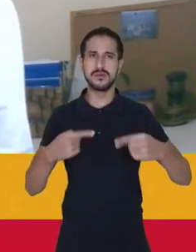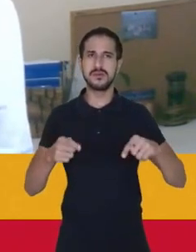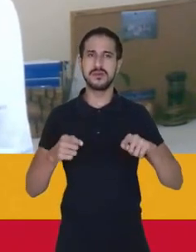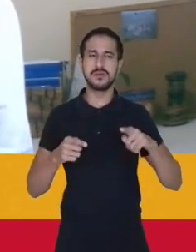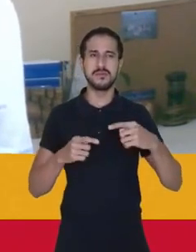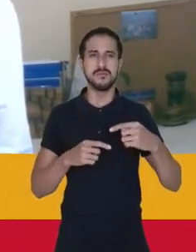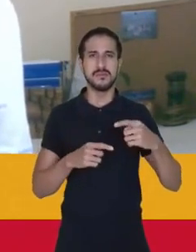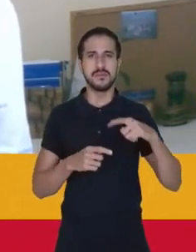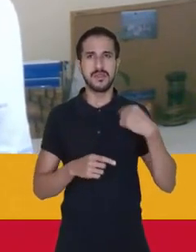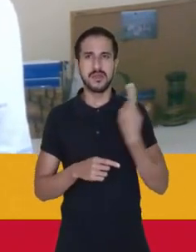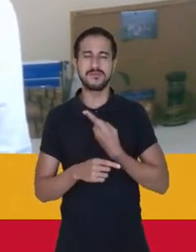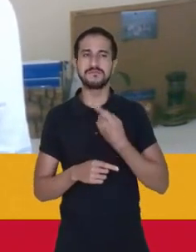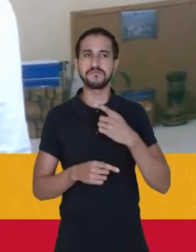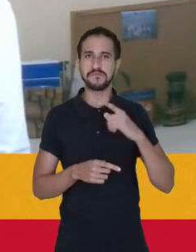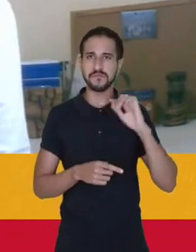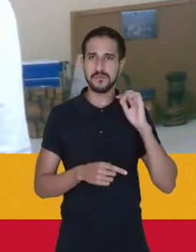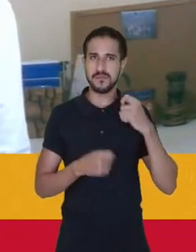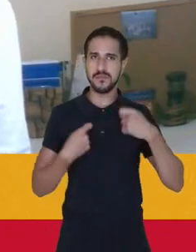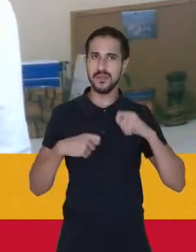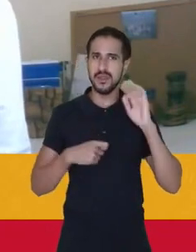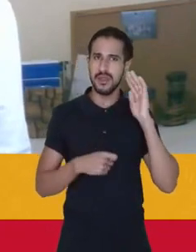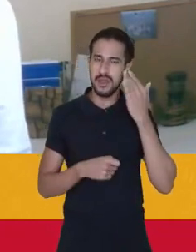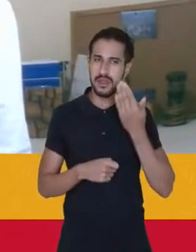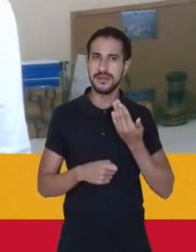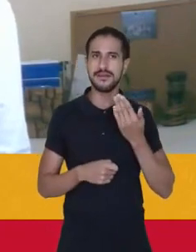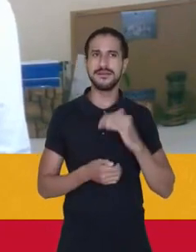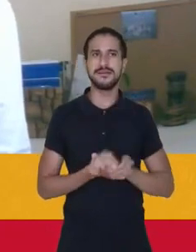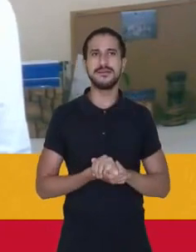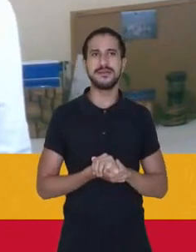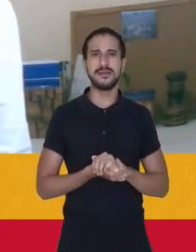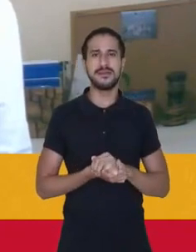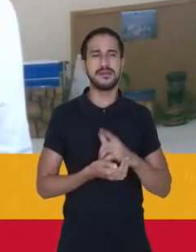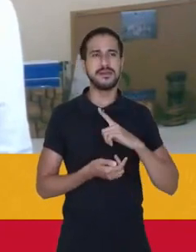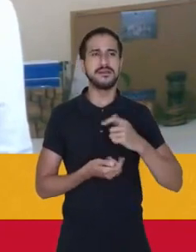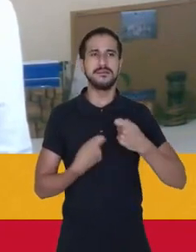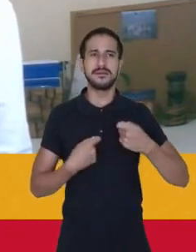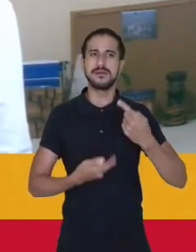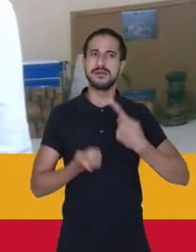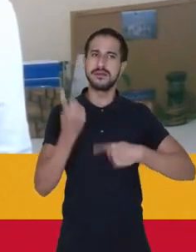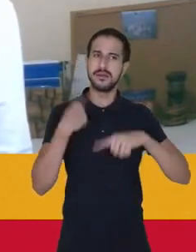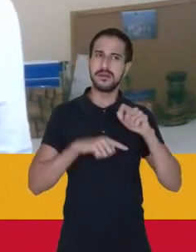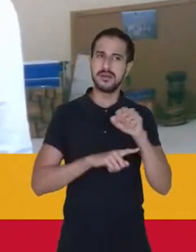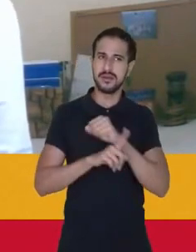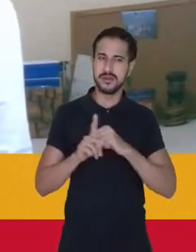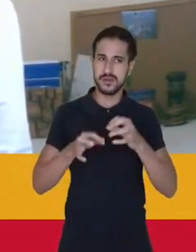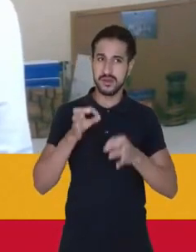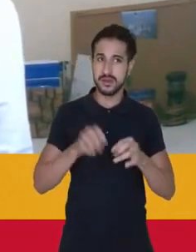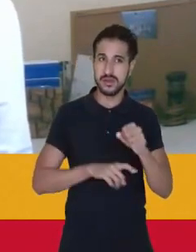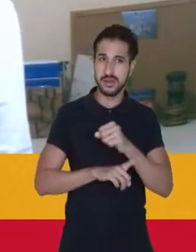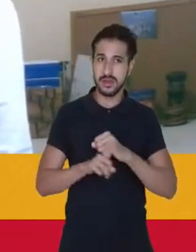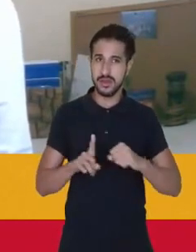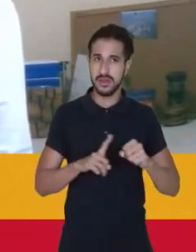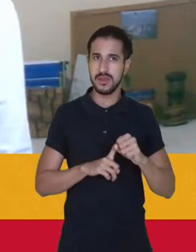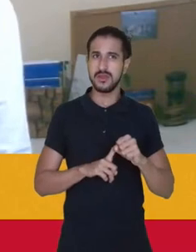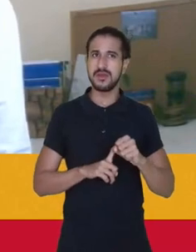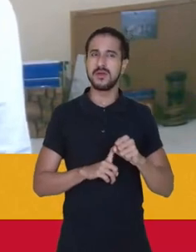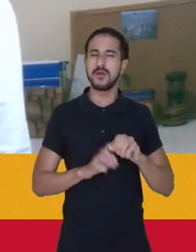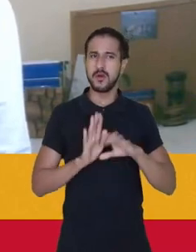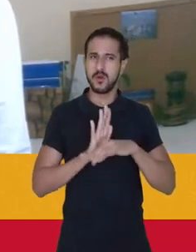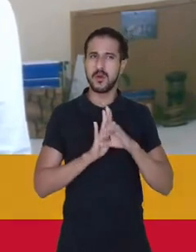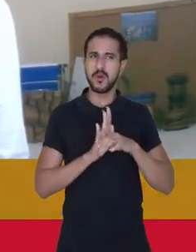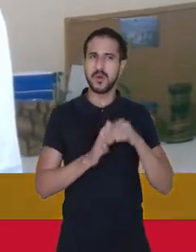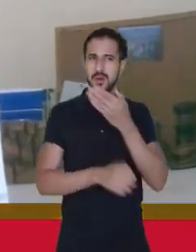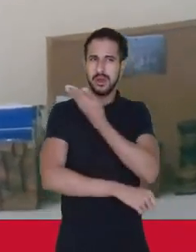impõem a todos e todas nós que lutamos por uma transformação social, pela justiça social. O conceito de